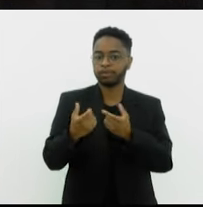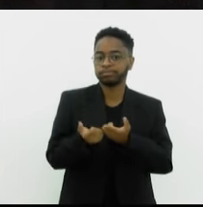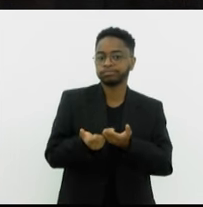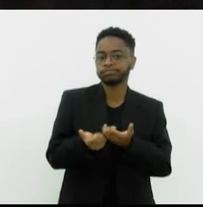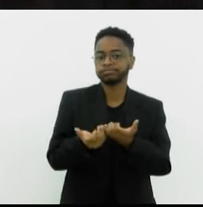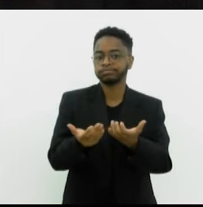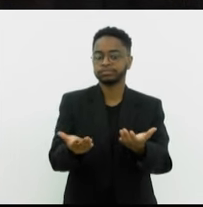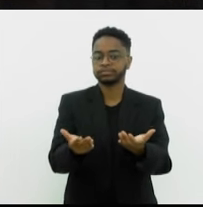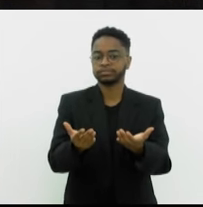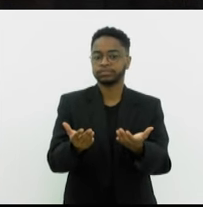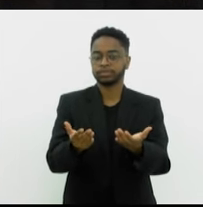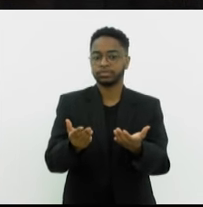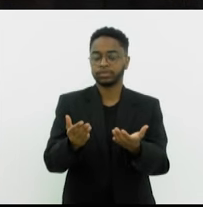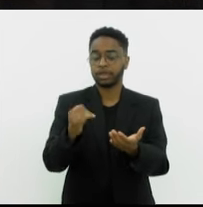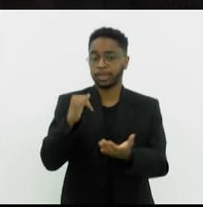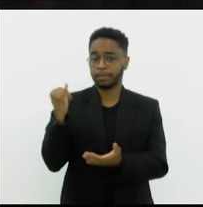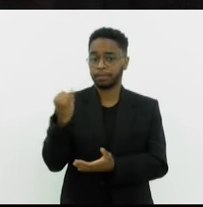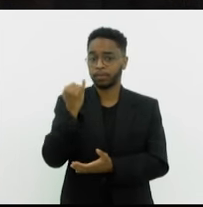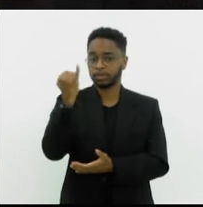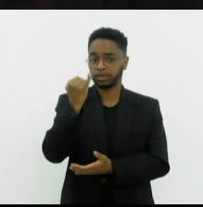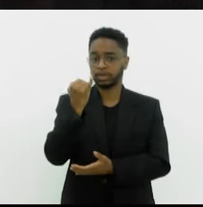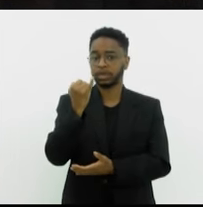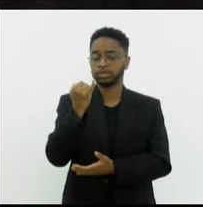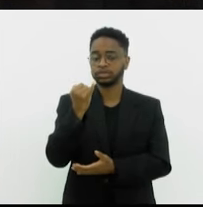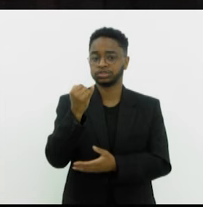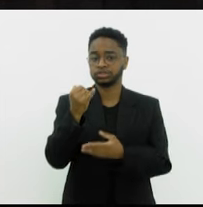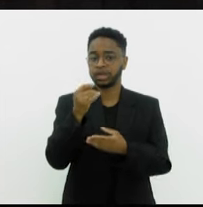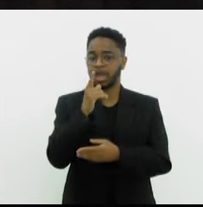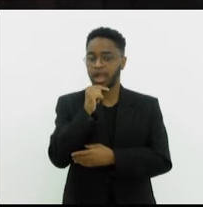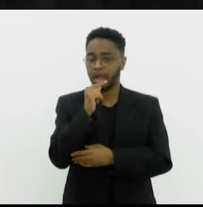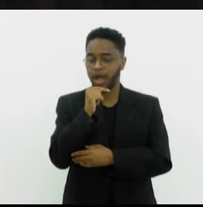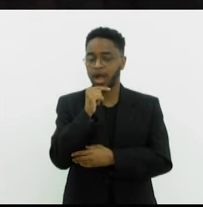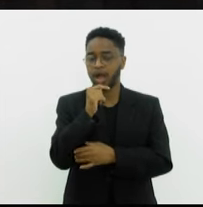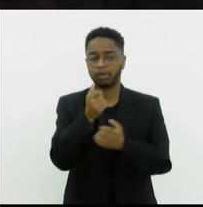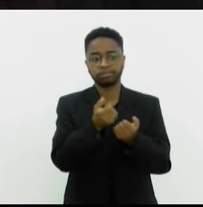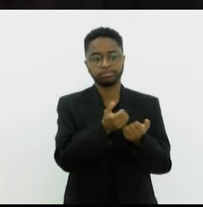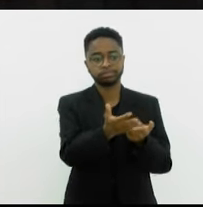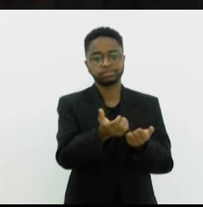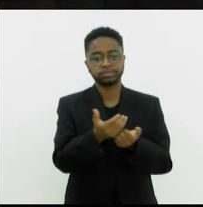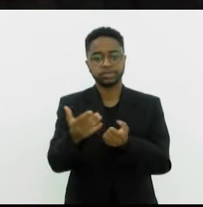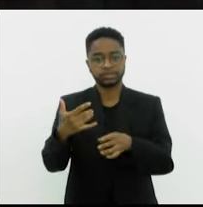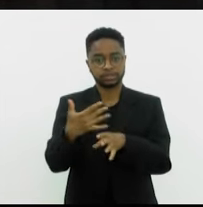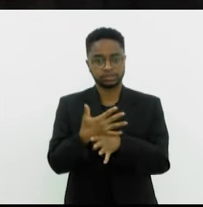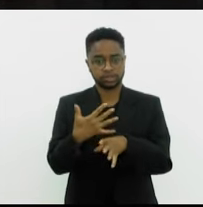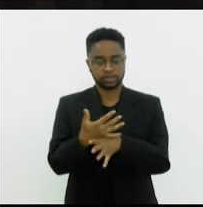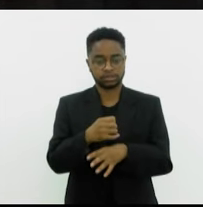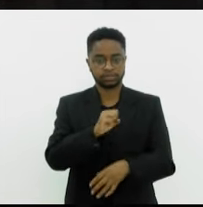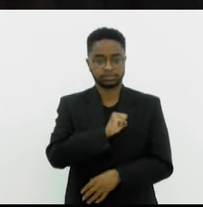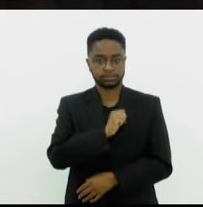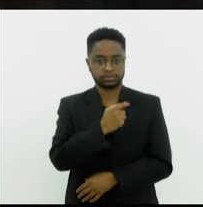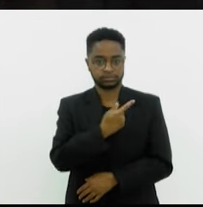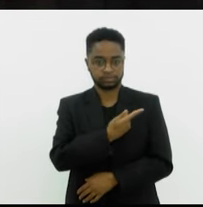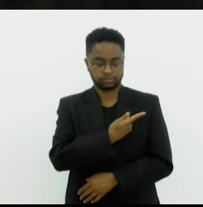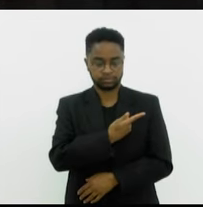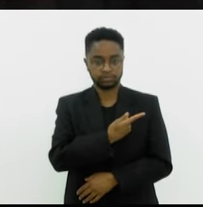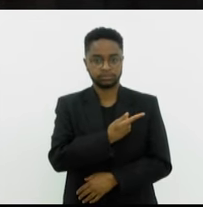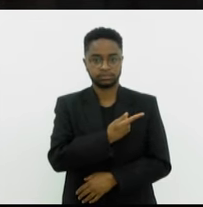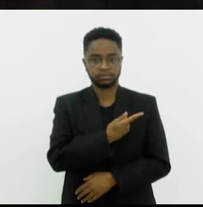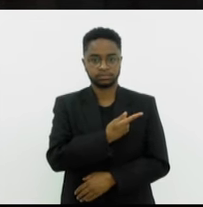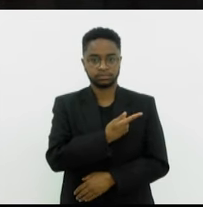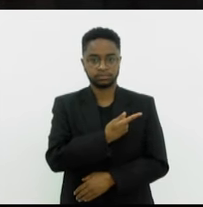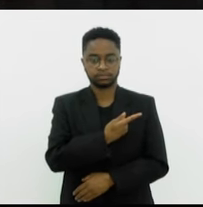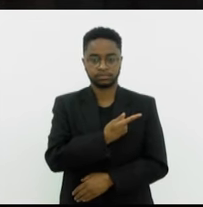esse precioso líquido para os municípios de São Gonçalo,